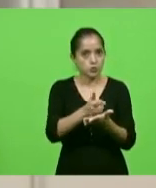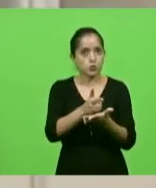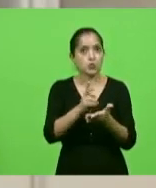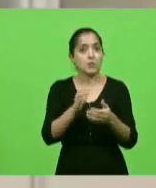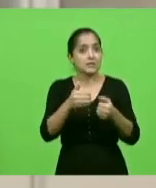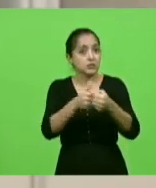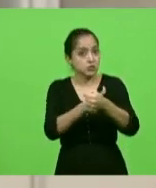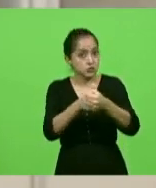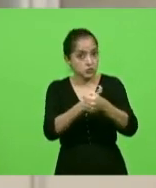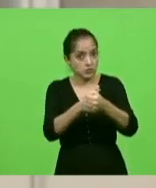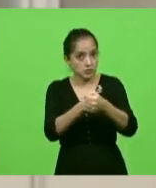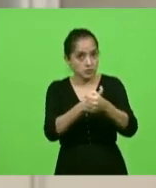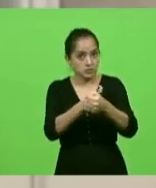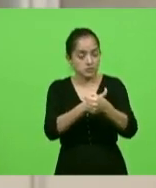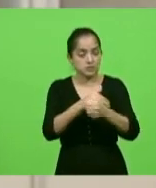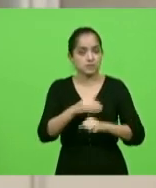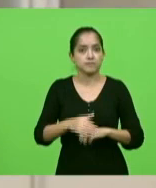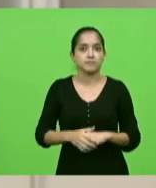sigilosa